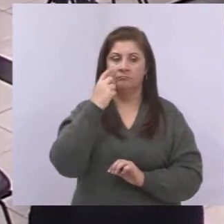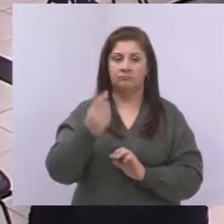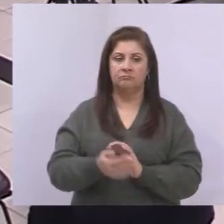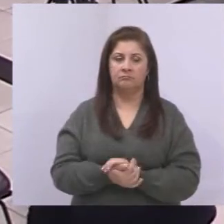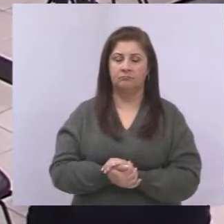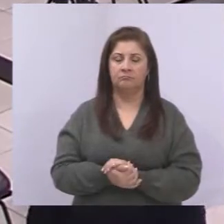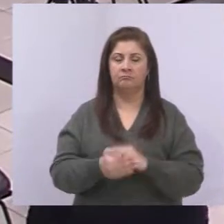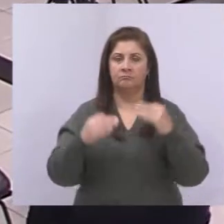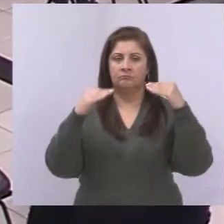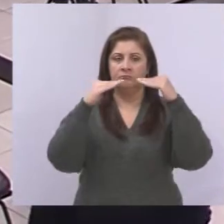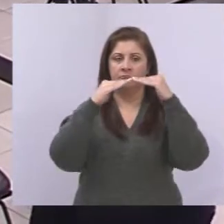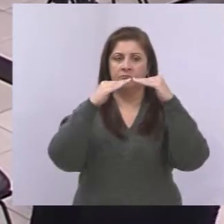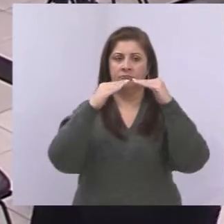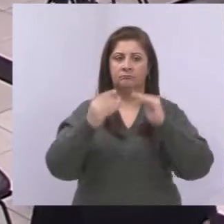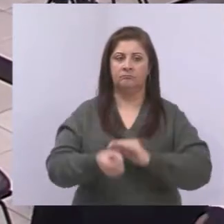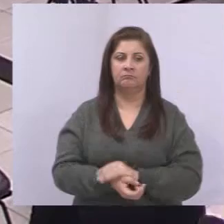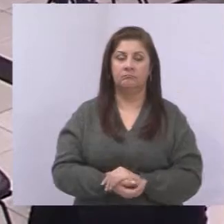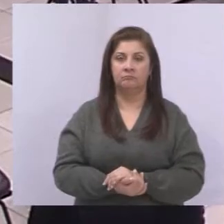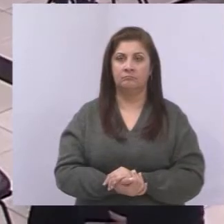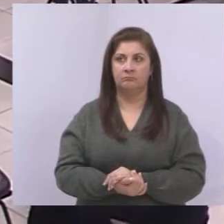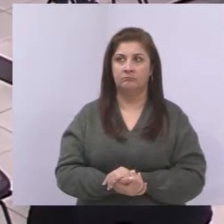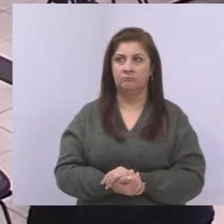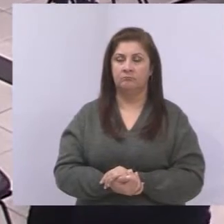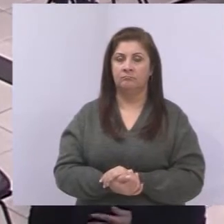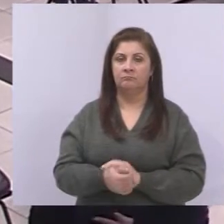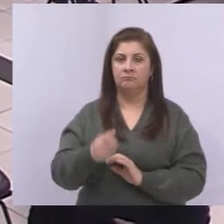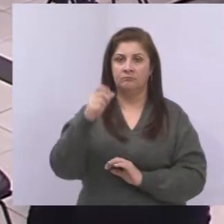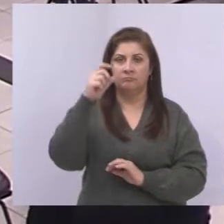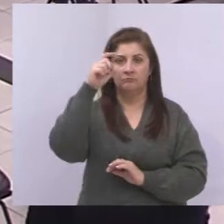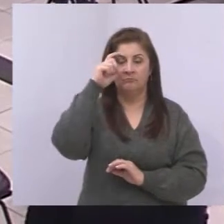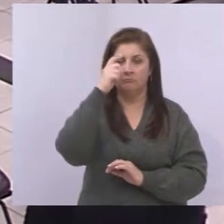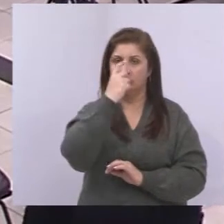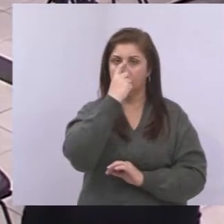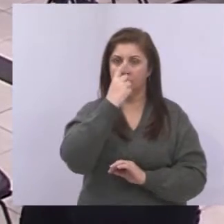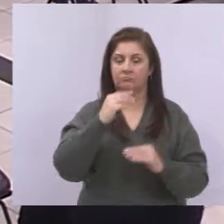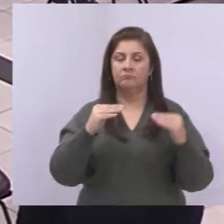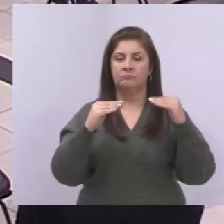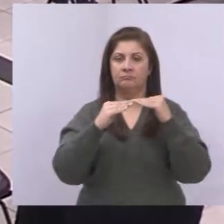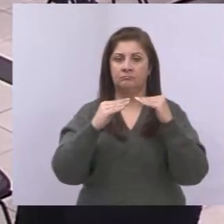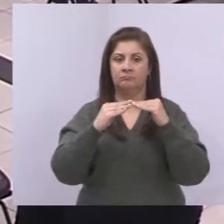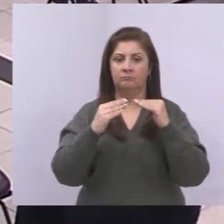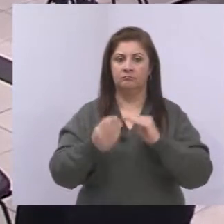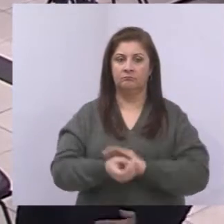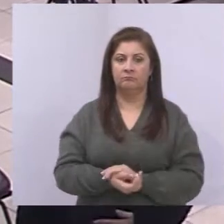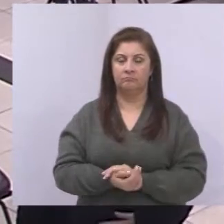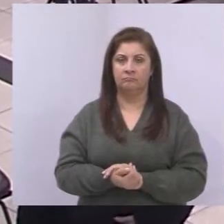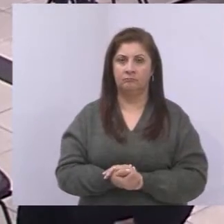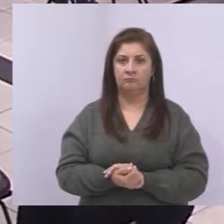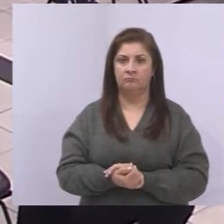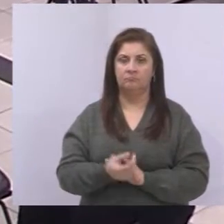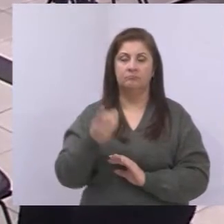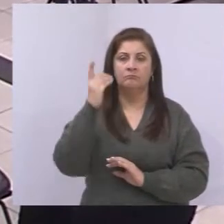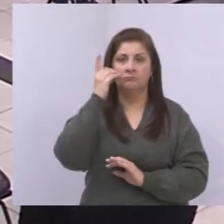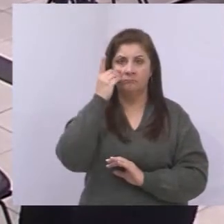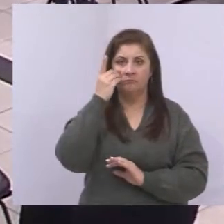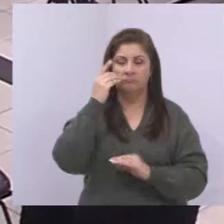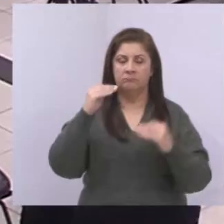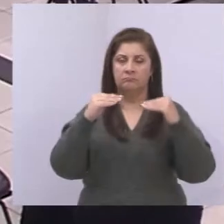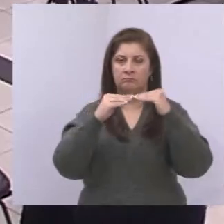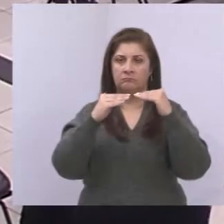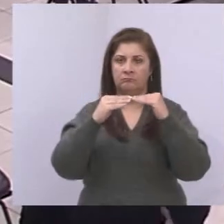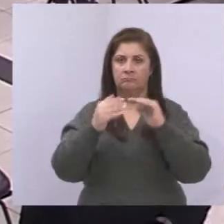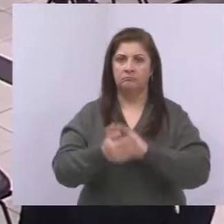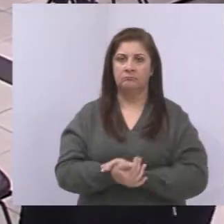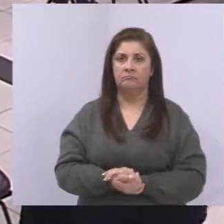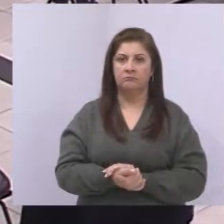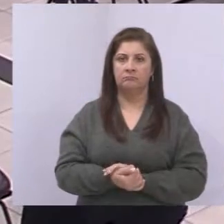Meu voto é favorável. Como vota o vereador Abner? Favorável. Como vota o vereador Dude? Favorável. Como